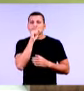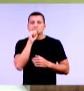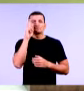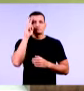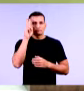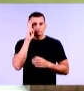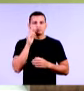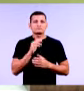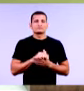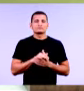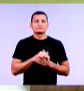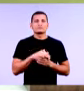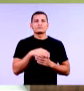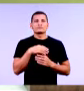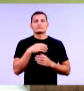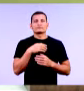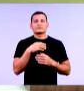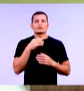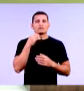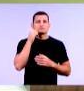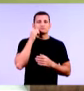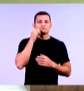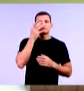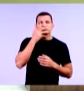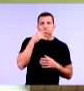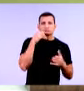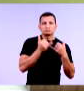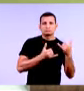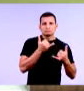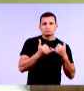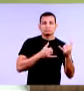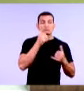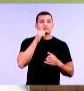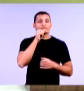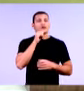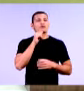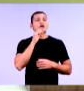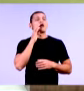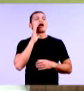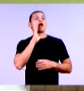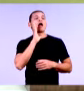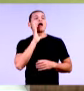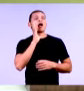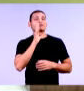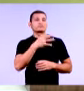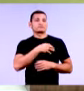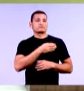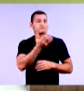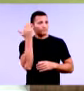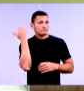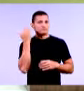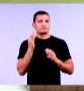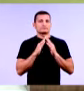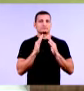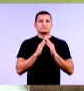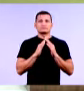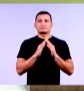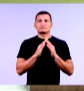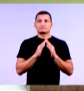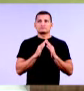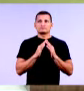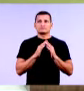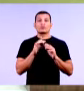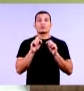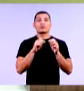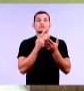né, a gente era menino, brincava com os meninos na rua, e a mãe chega, menino, volta para casa! Ou seja, o que que acontece? Ela